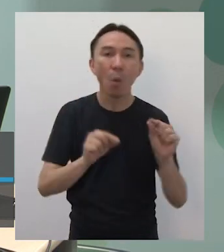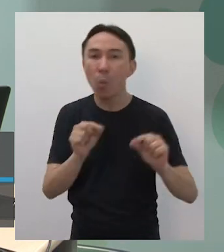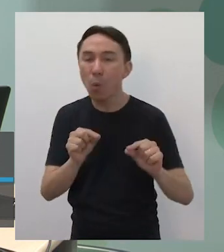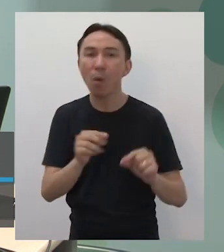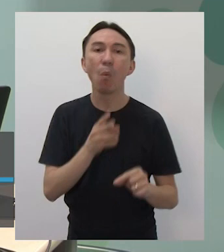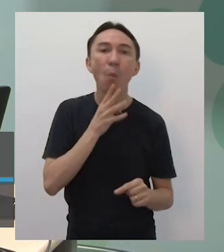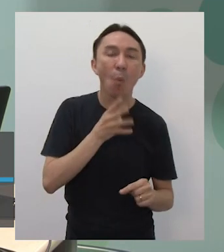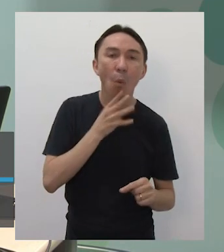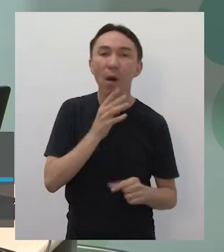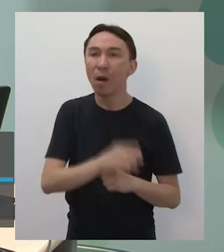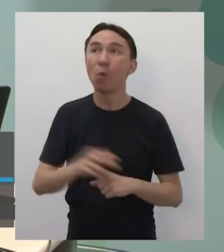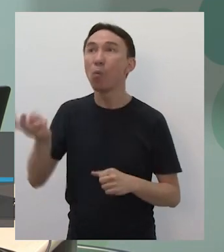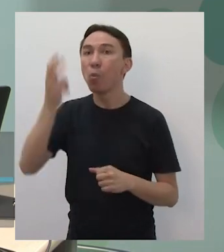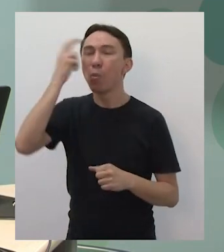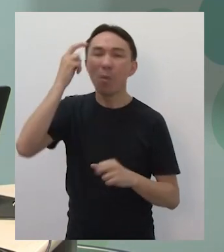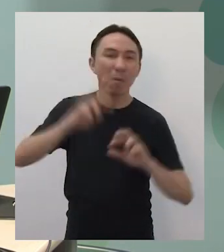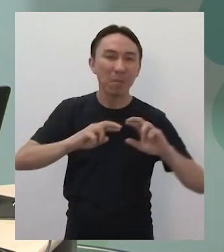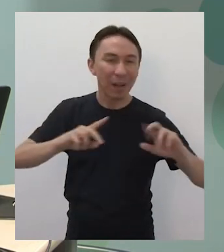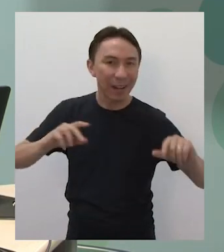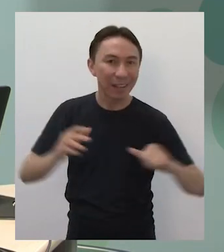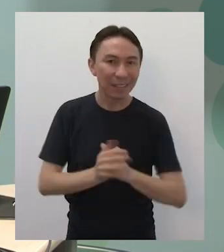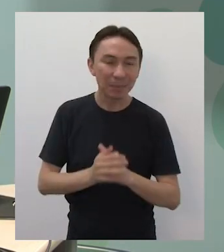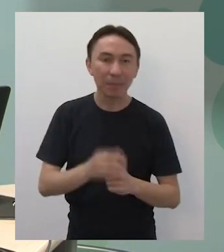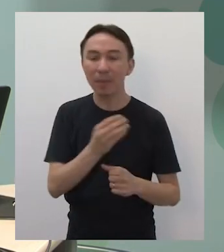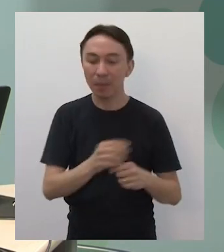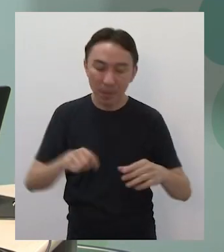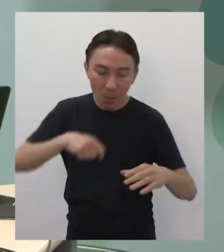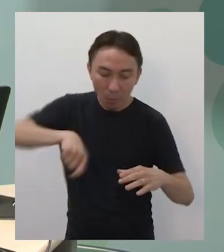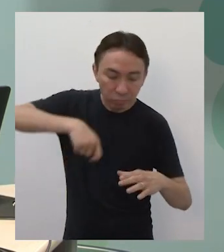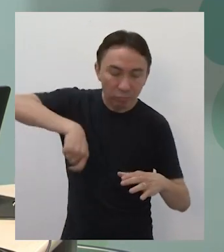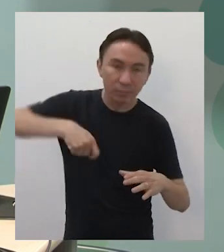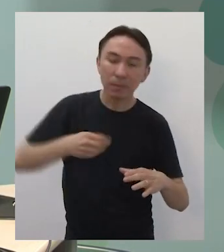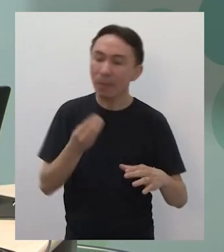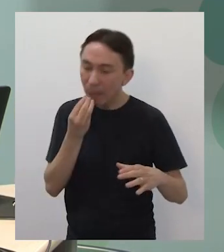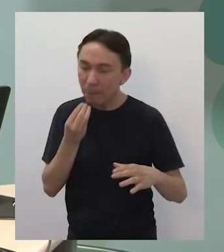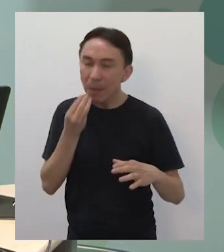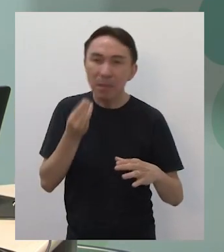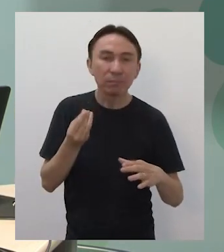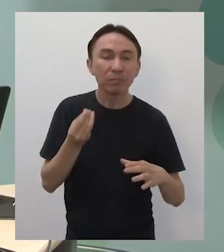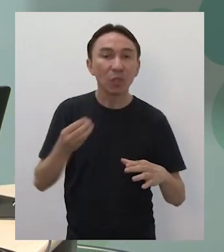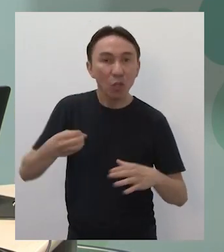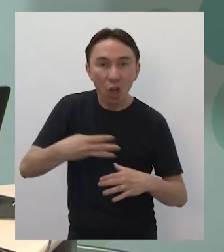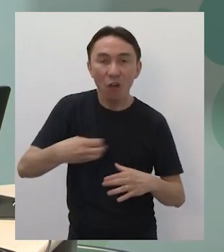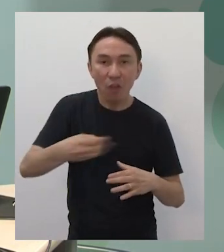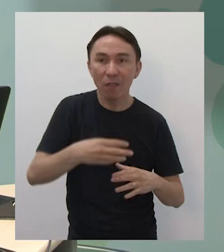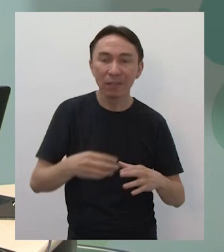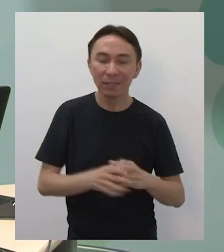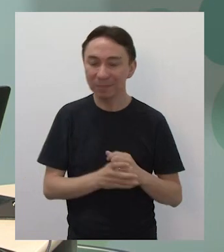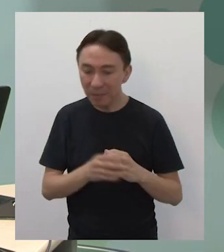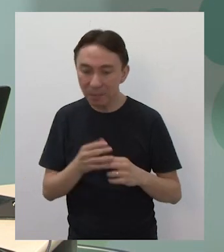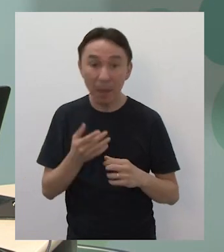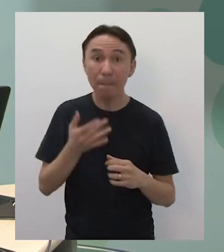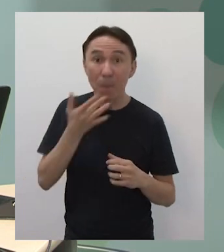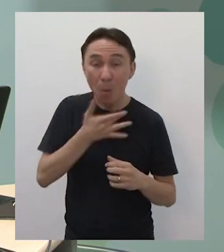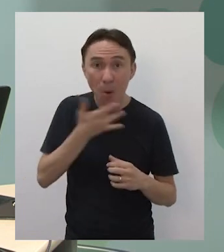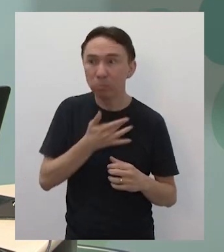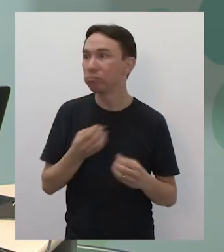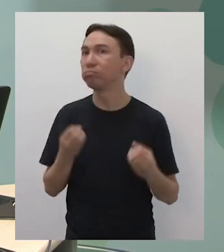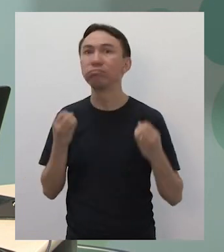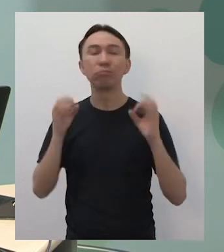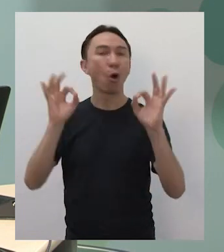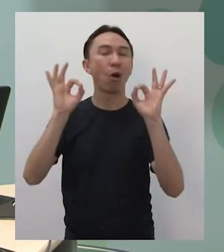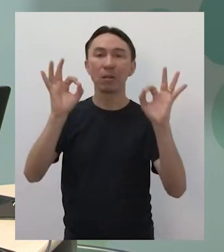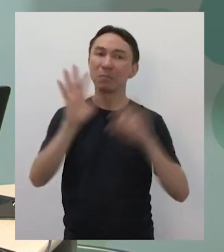experimentar ou fazer comida diferente, se a experiência for ótima, maravilha, e se for ruim, dar muita risada e ter aquela história para contar